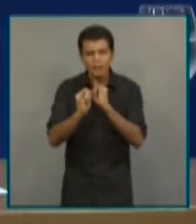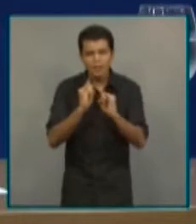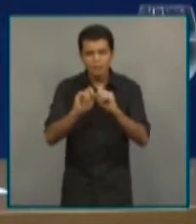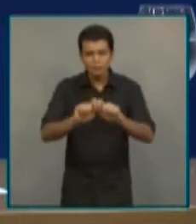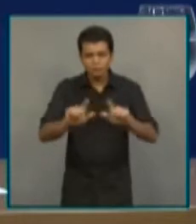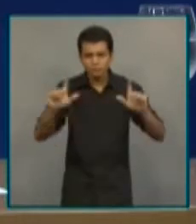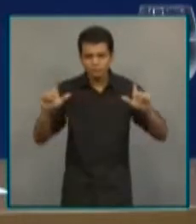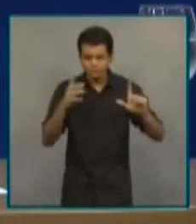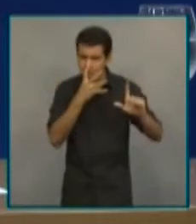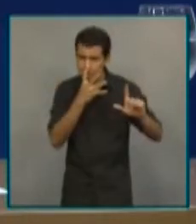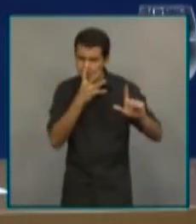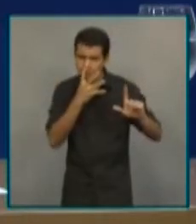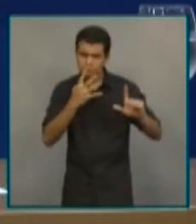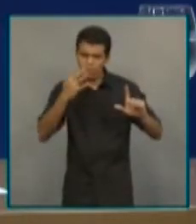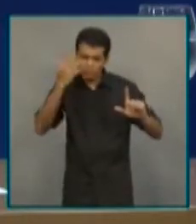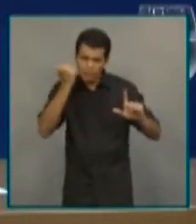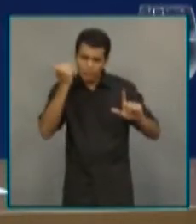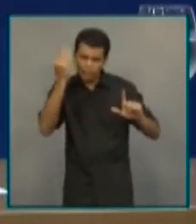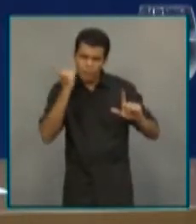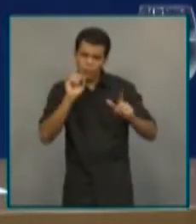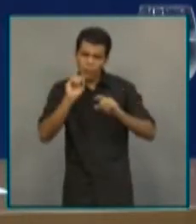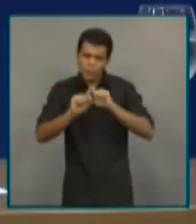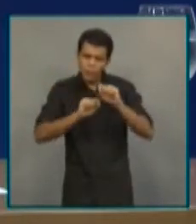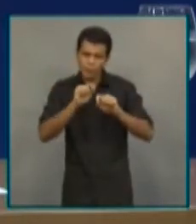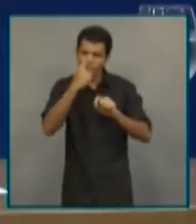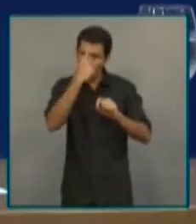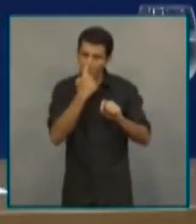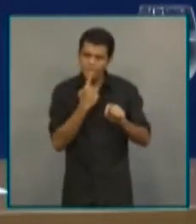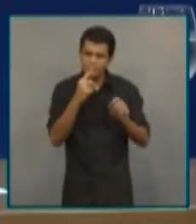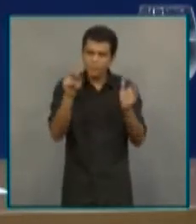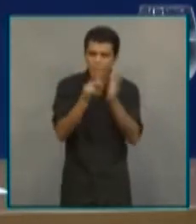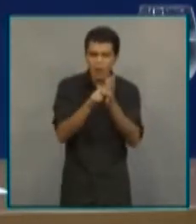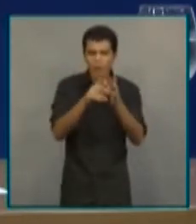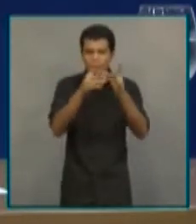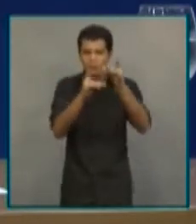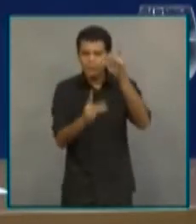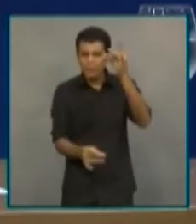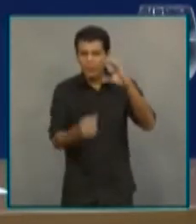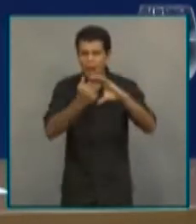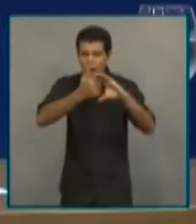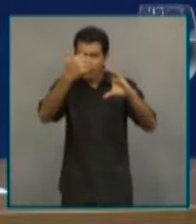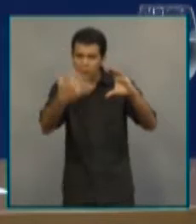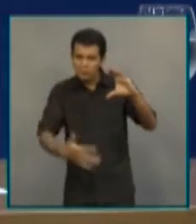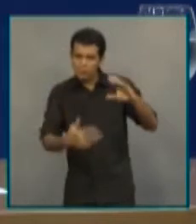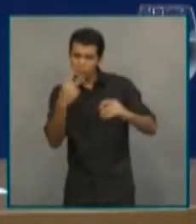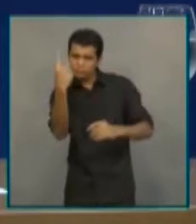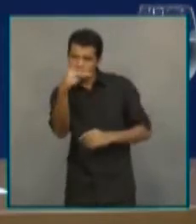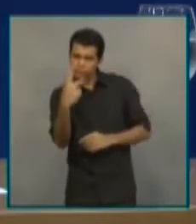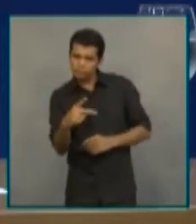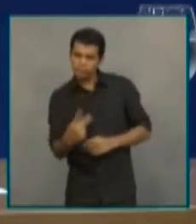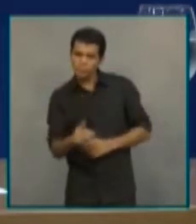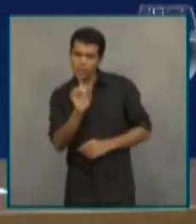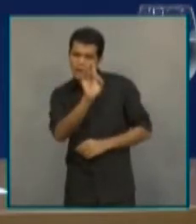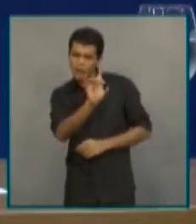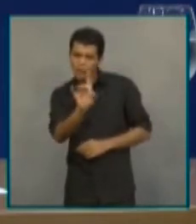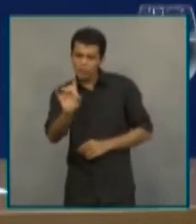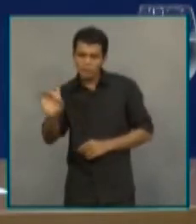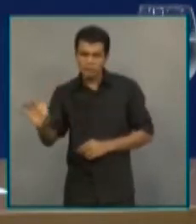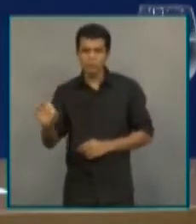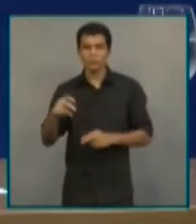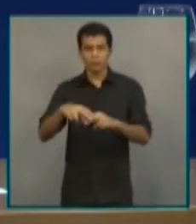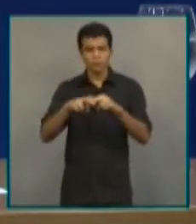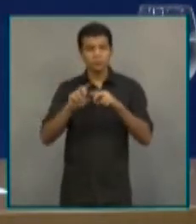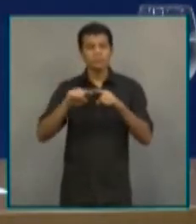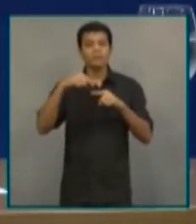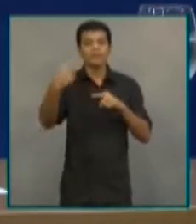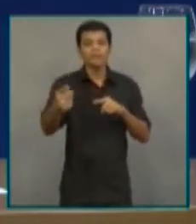os advogados terão a oportunidade de ver e avaliar bem a escolha que deverão fazer no próximo dia